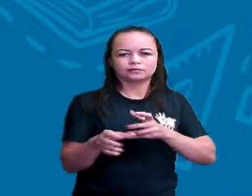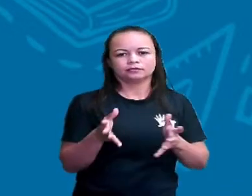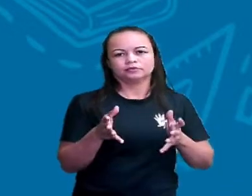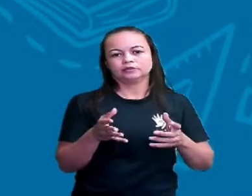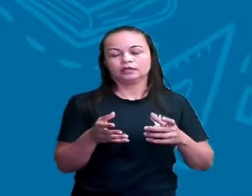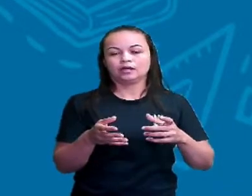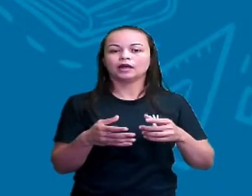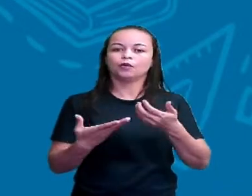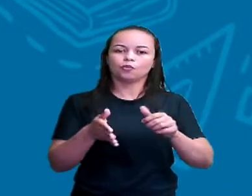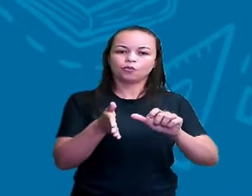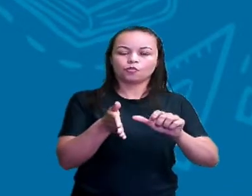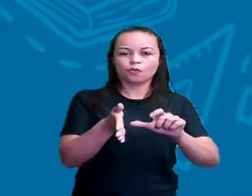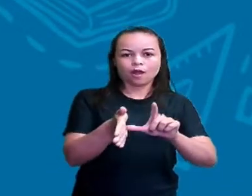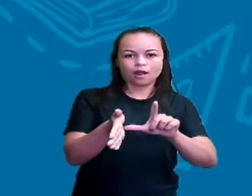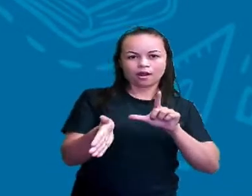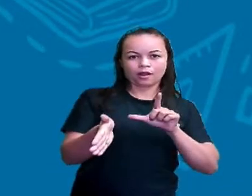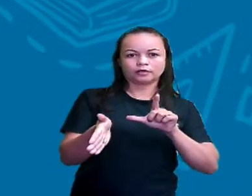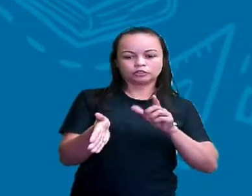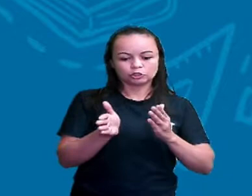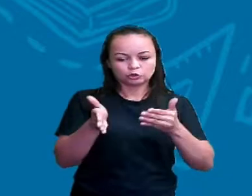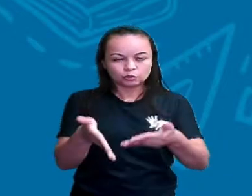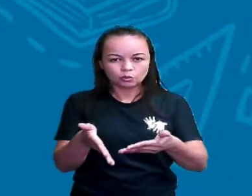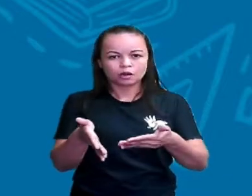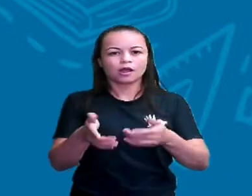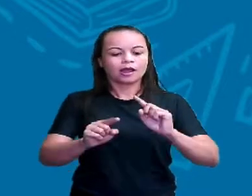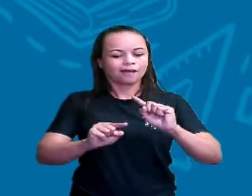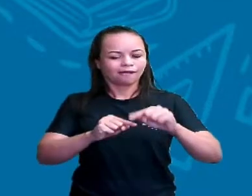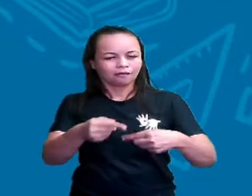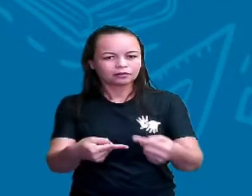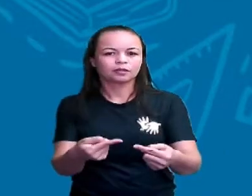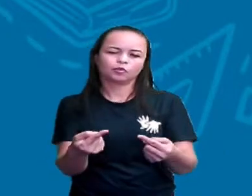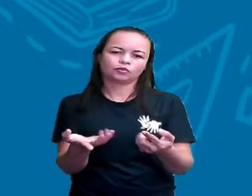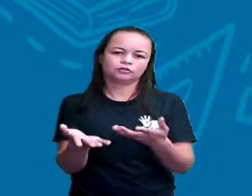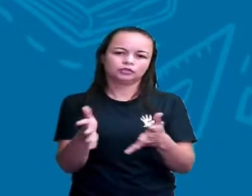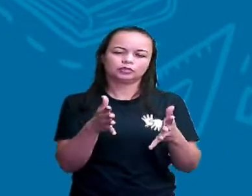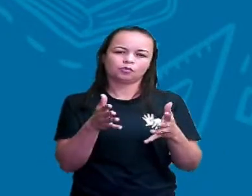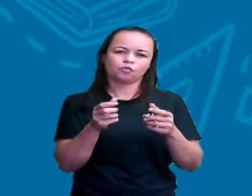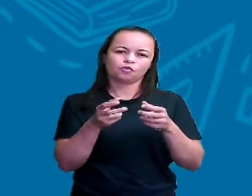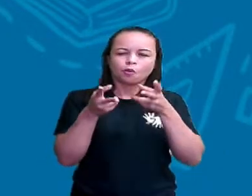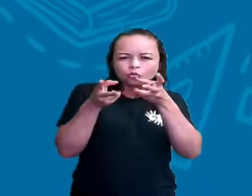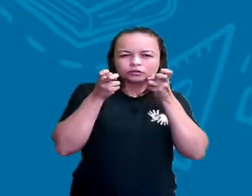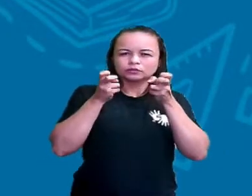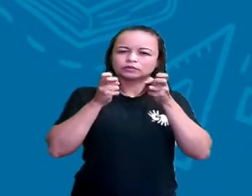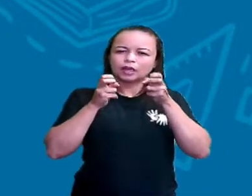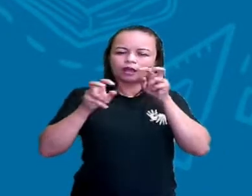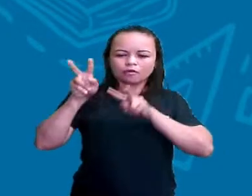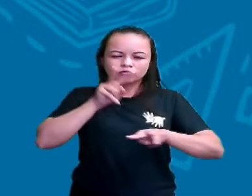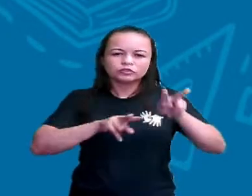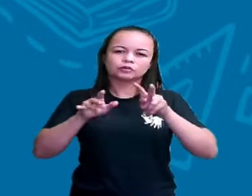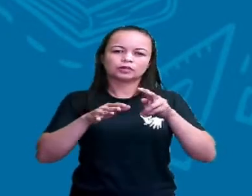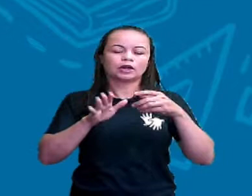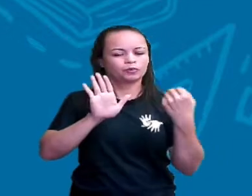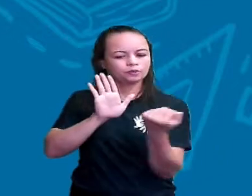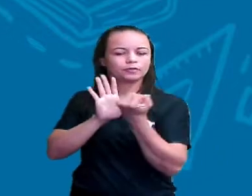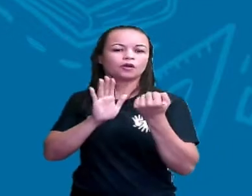antes, durante e depois, tá? Então, a gente ali consegue visualizar os fatos, os marcos importantes